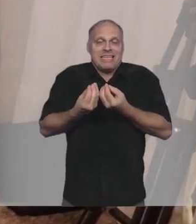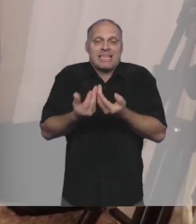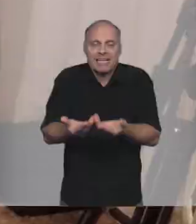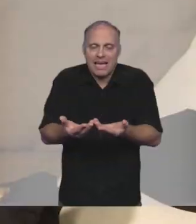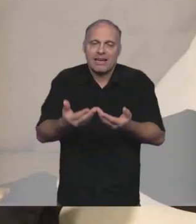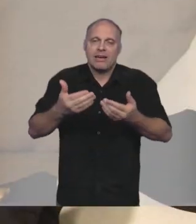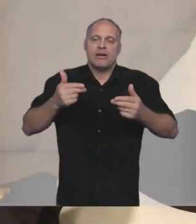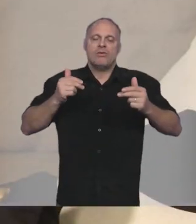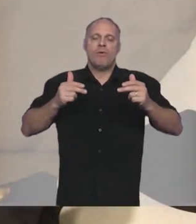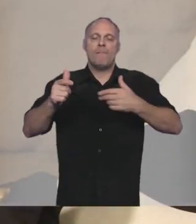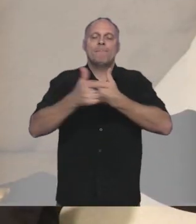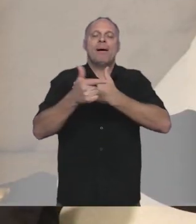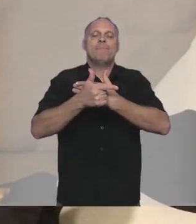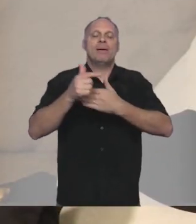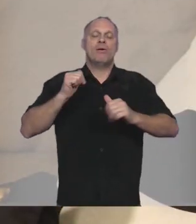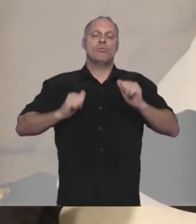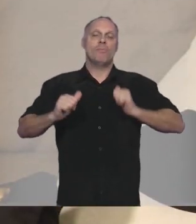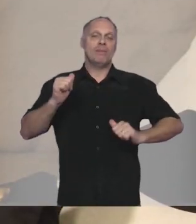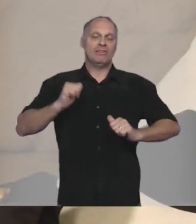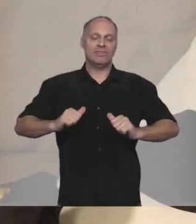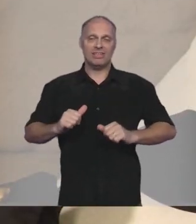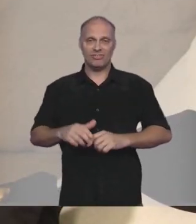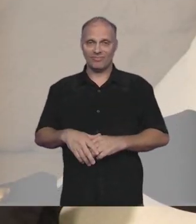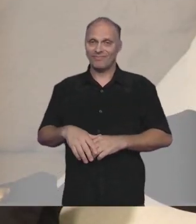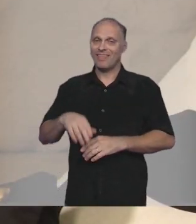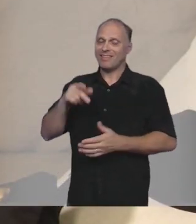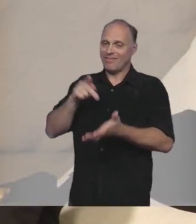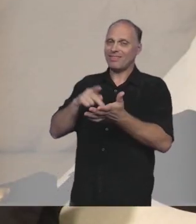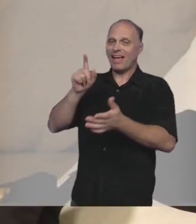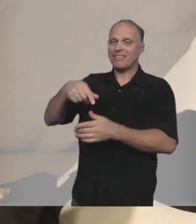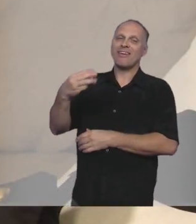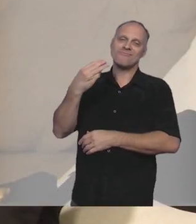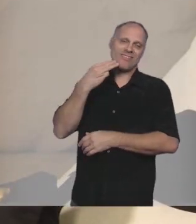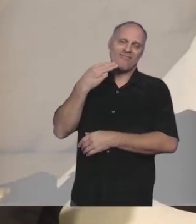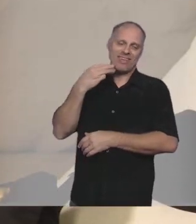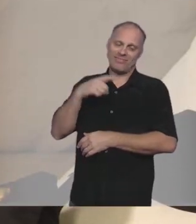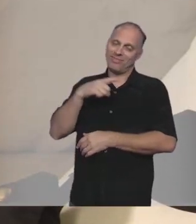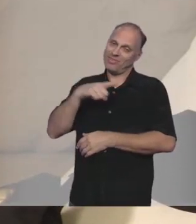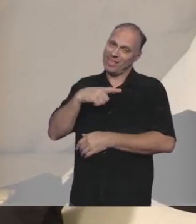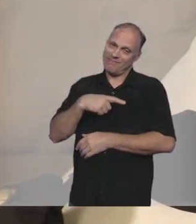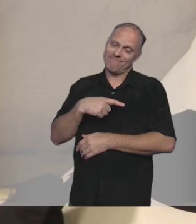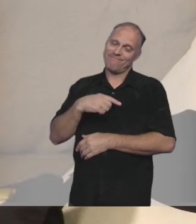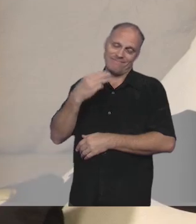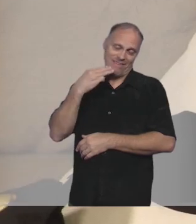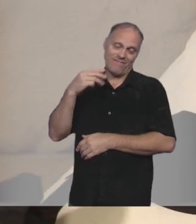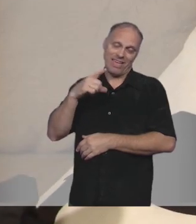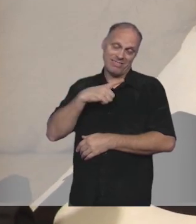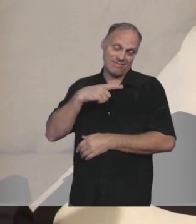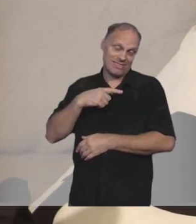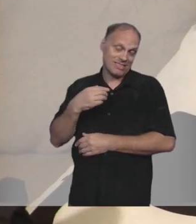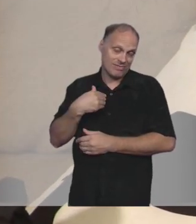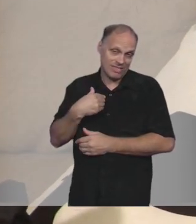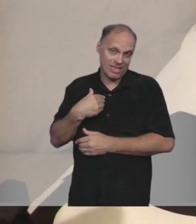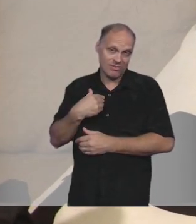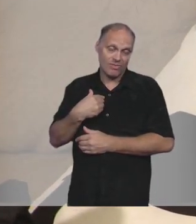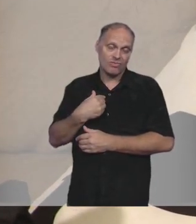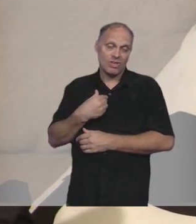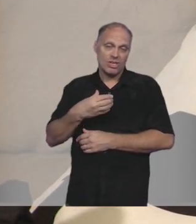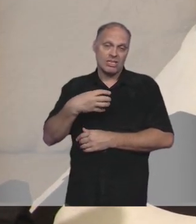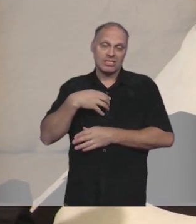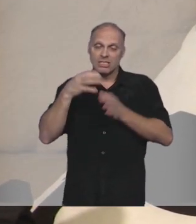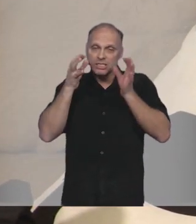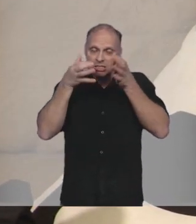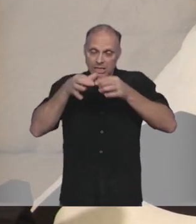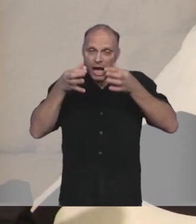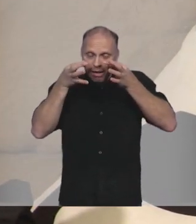Sim, sim. Que é um defeito, eu entendo que é um defeito de